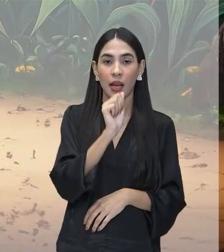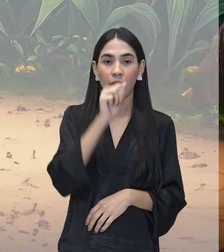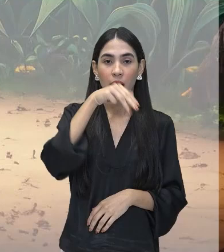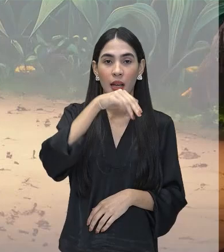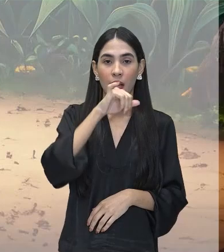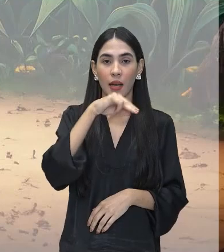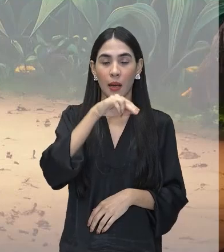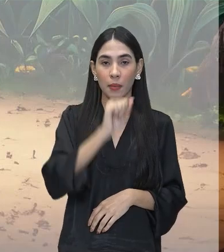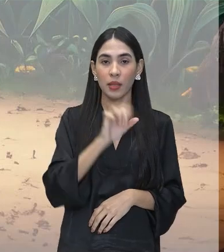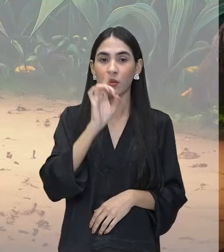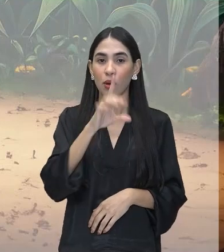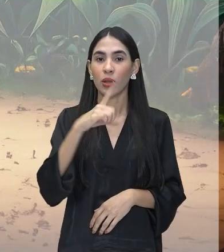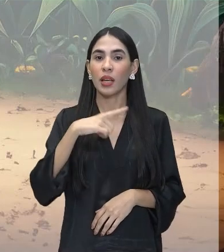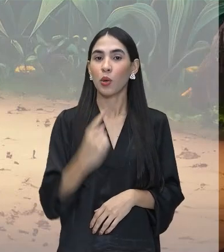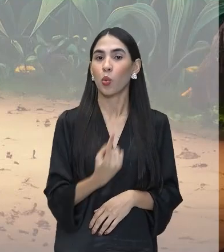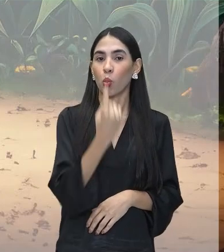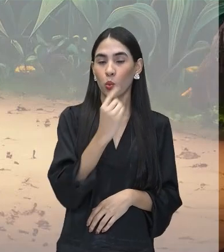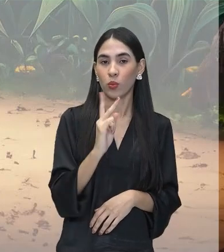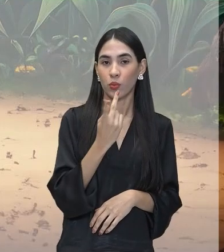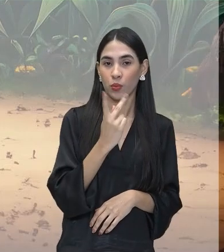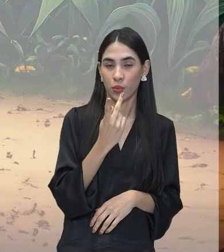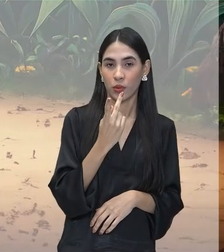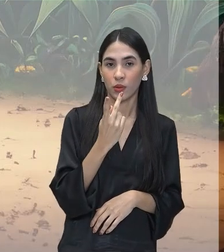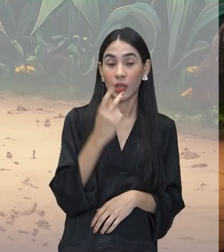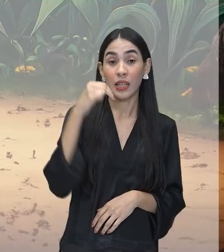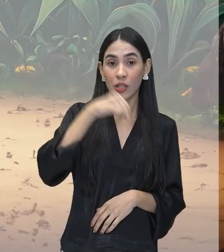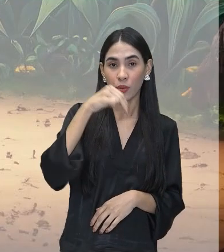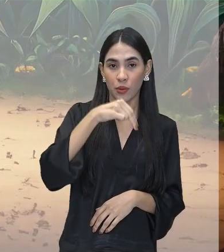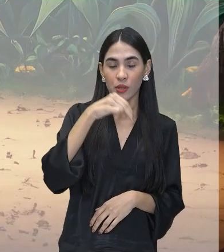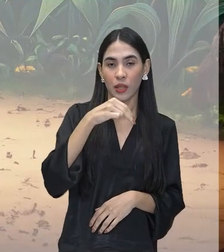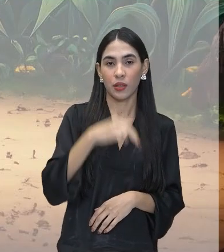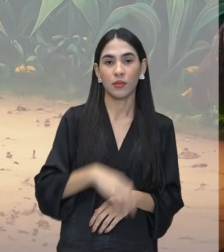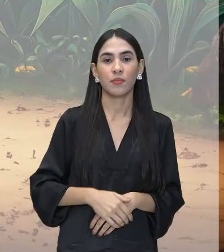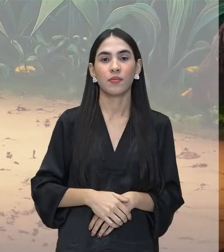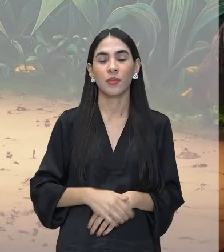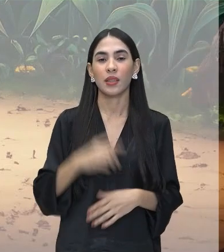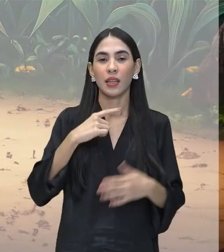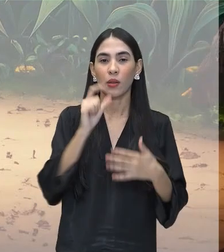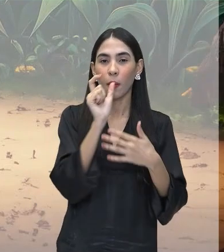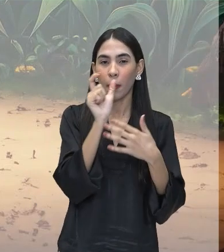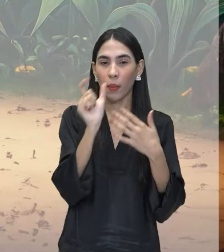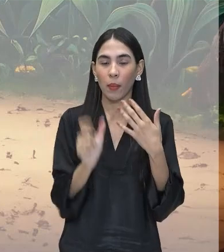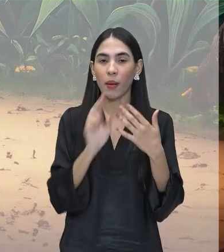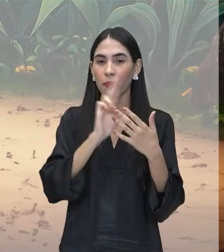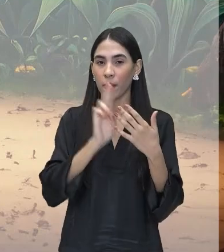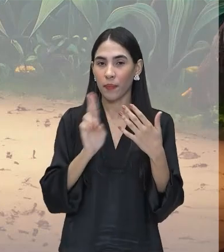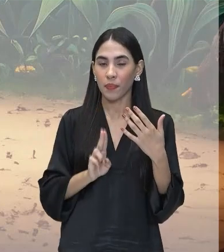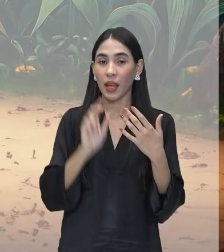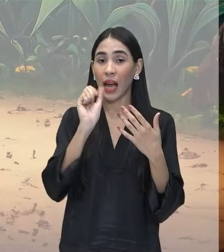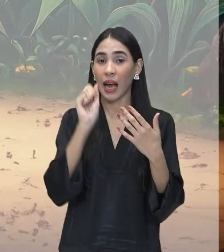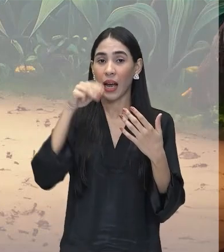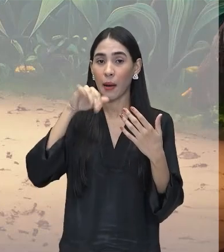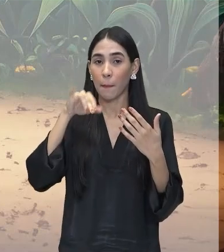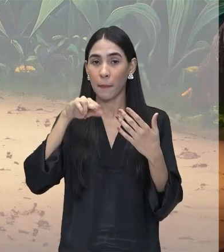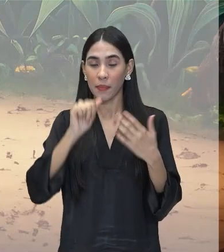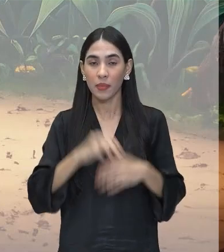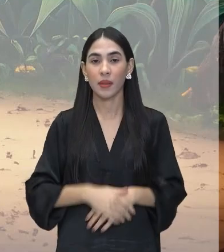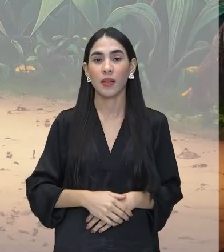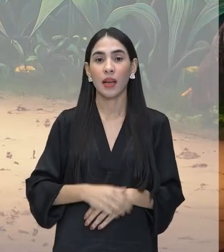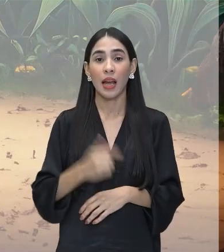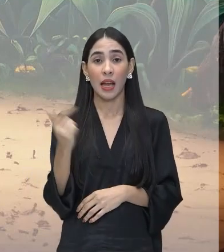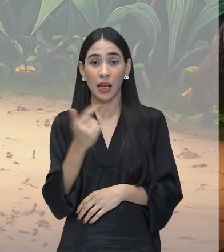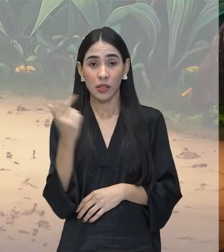só tem o nitrogênio. Então, a nomenclatura metil, etil, propil, amina. E a segunda